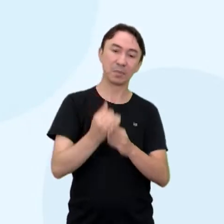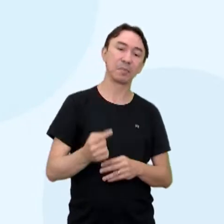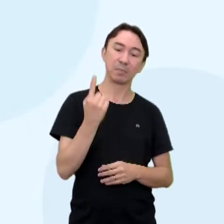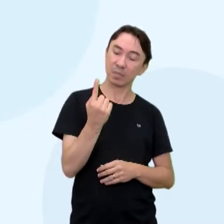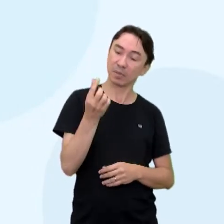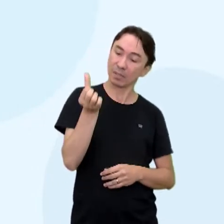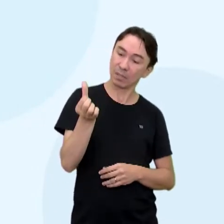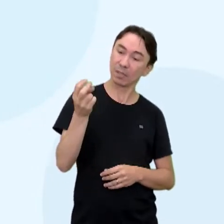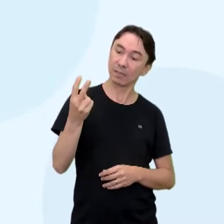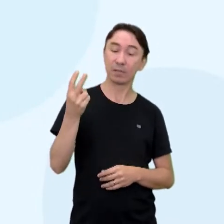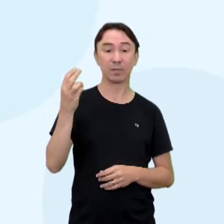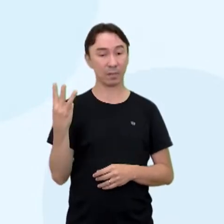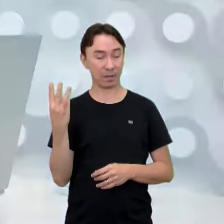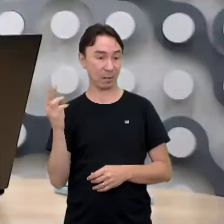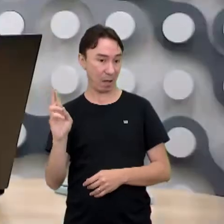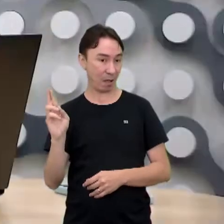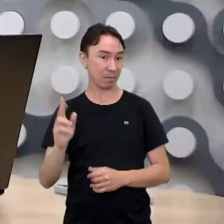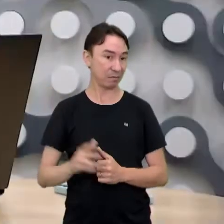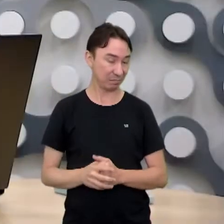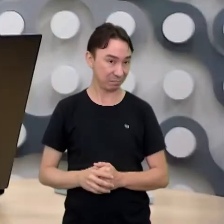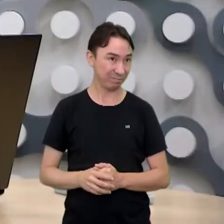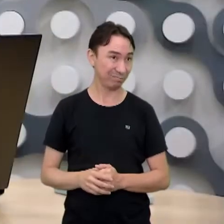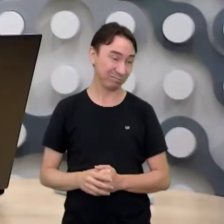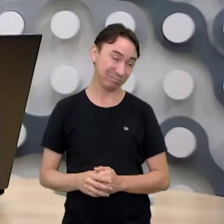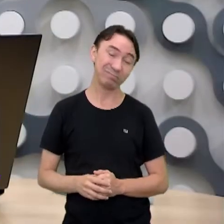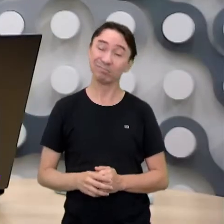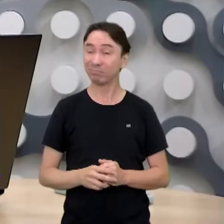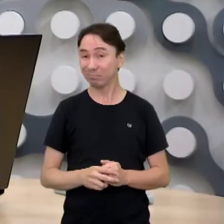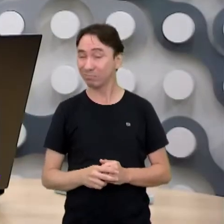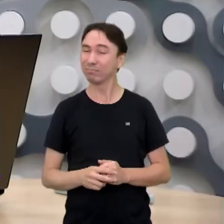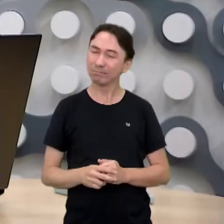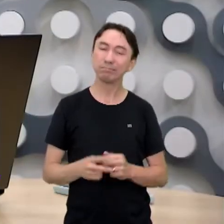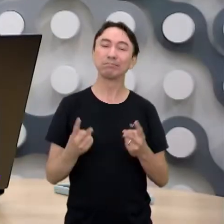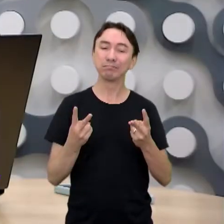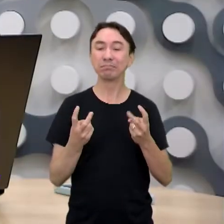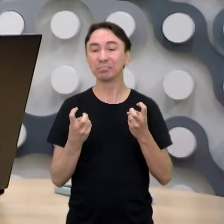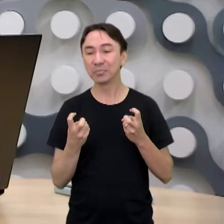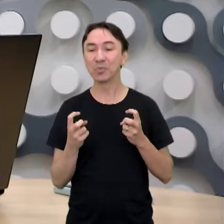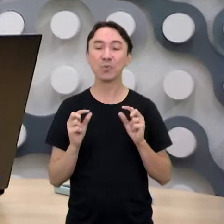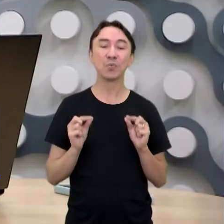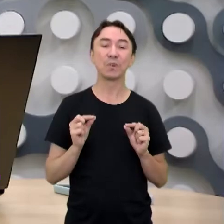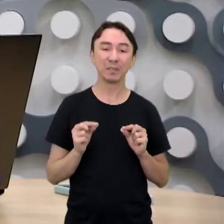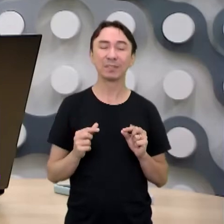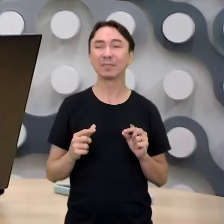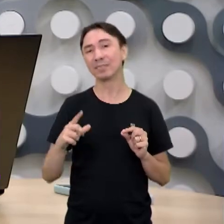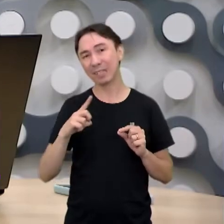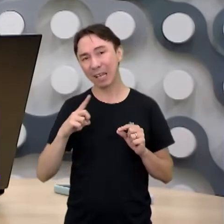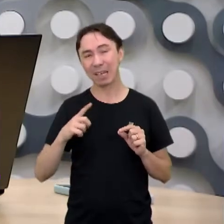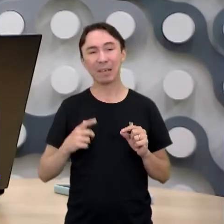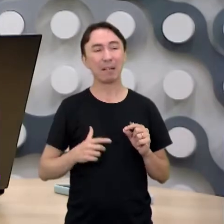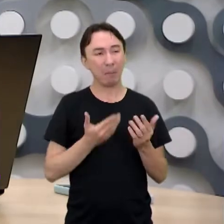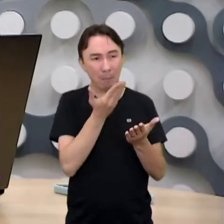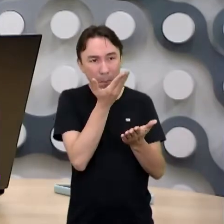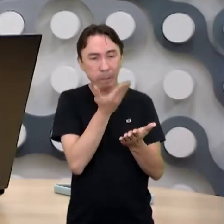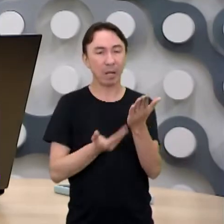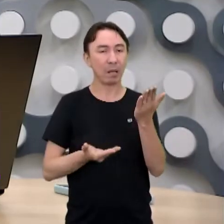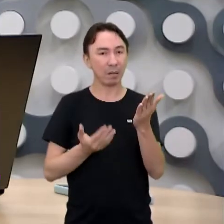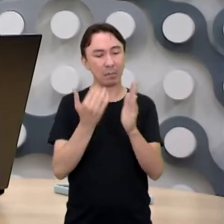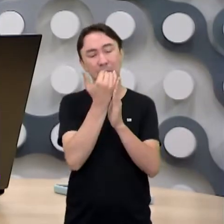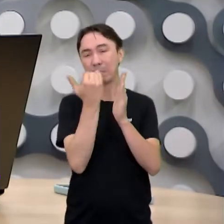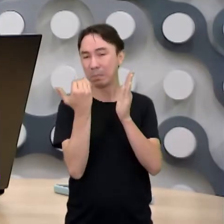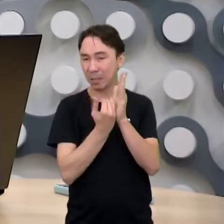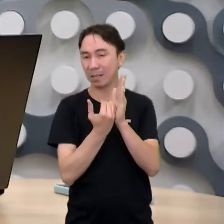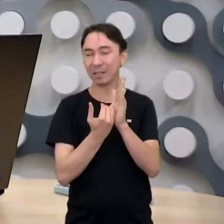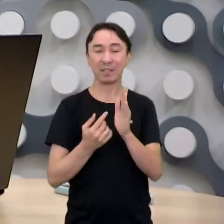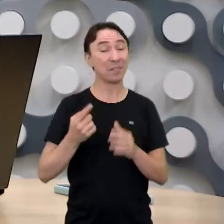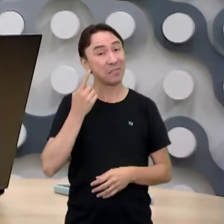1.623. Né? Então a gente aí observa que, né, houve alguma queda, né? Mas se a gente for analisar, né, a inflação dos 2 anos,